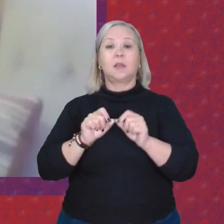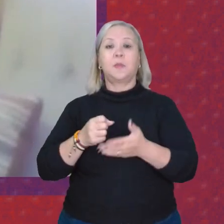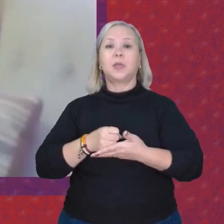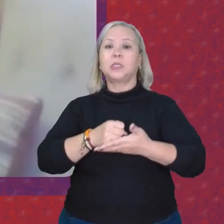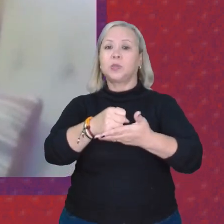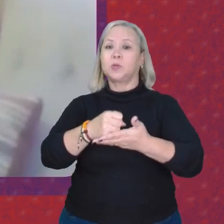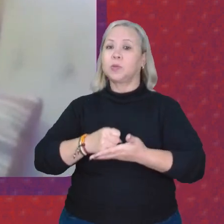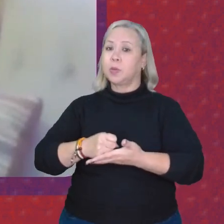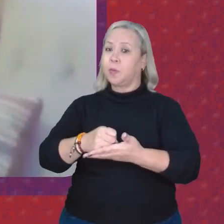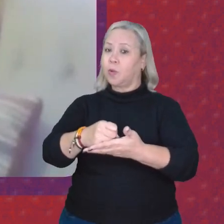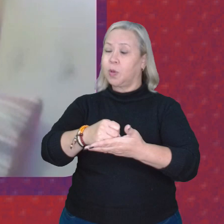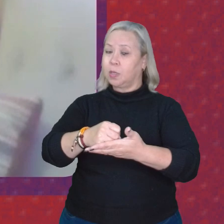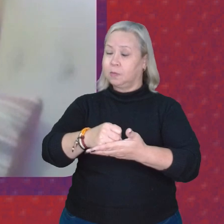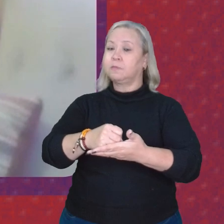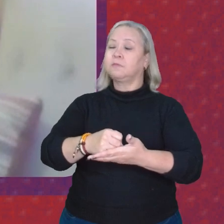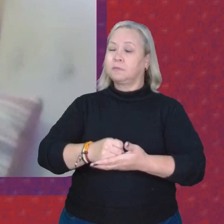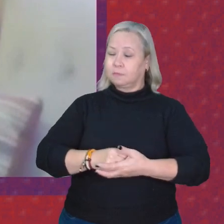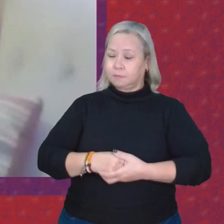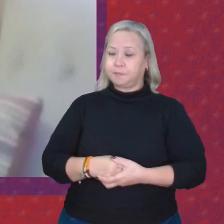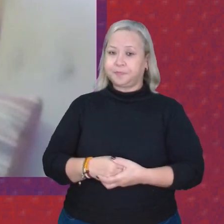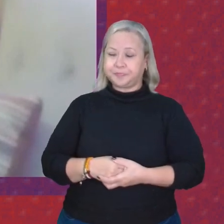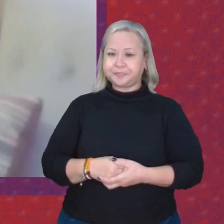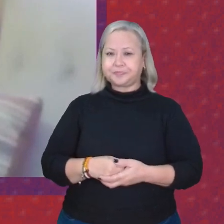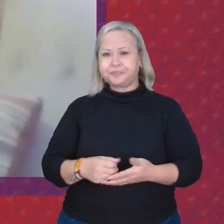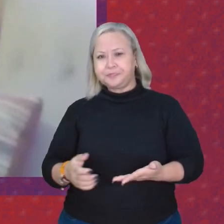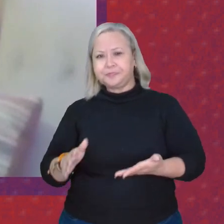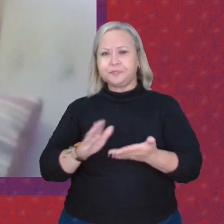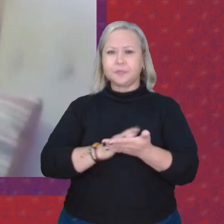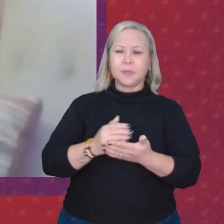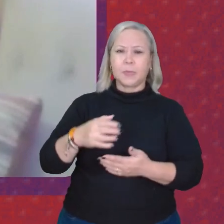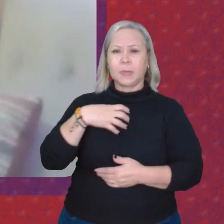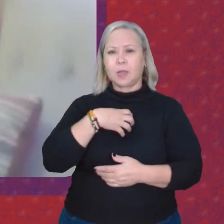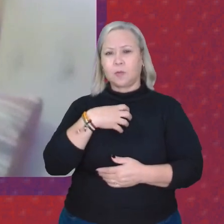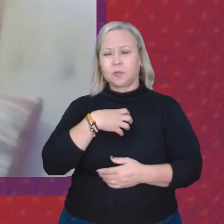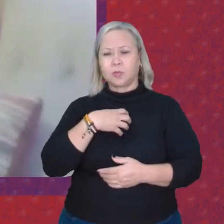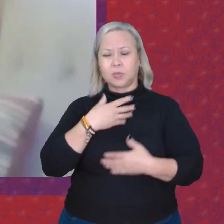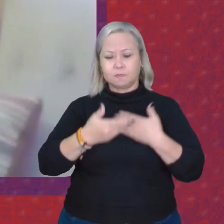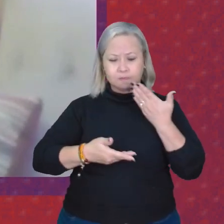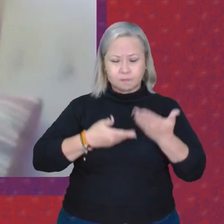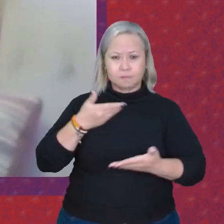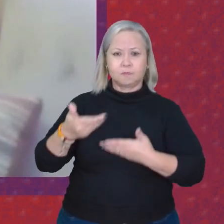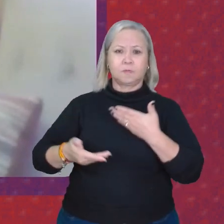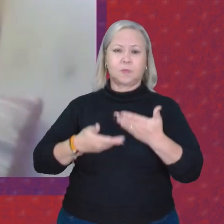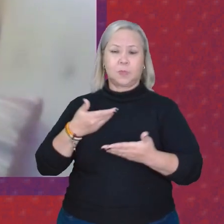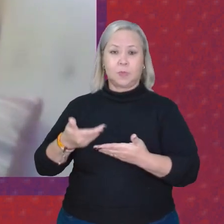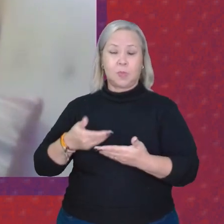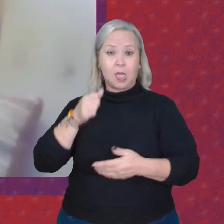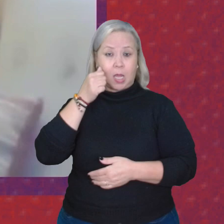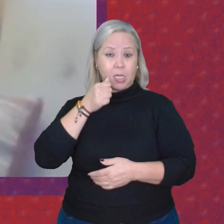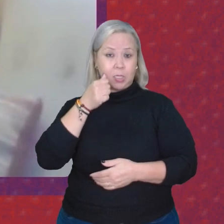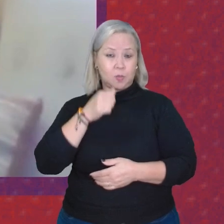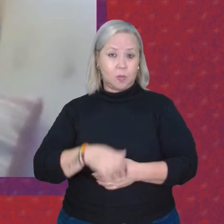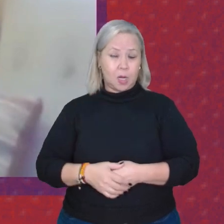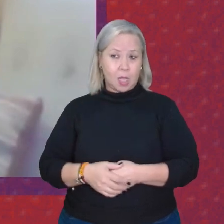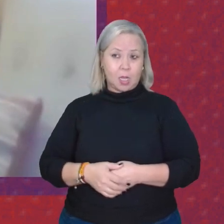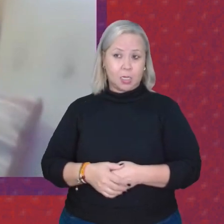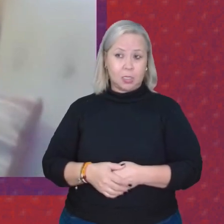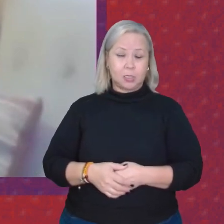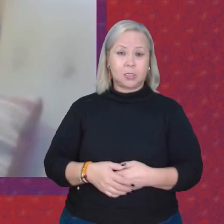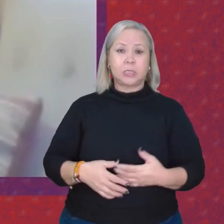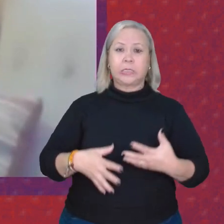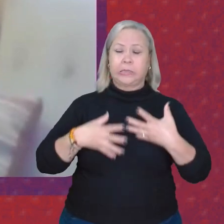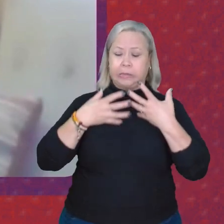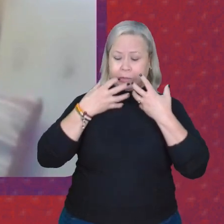contribui para, de alguma maneira, liberar as mulheres da sobrecarga